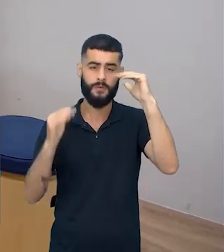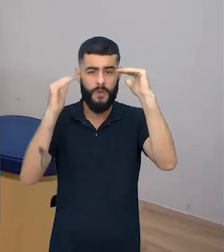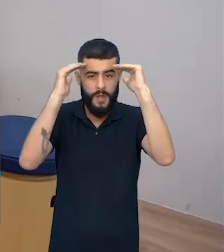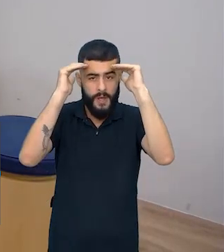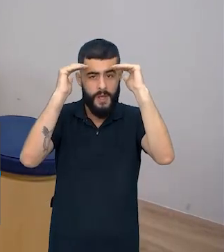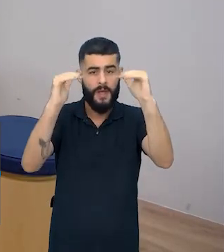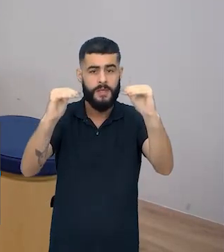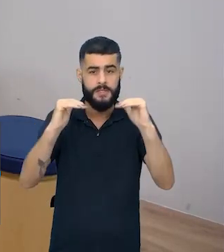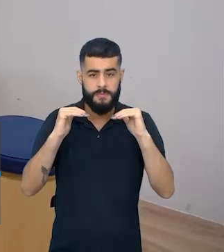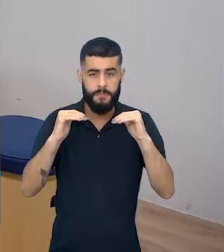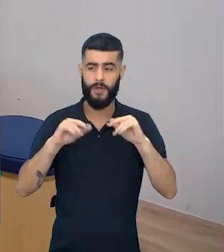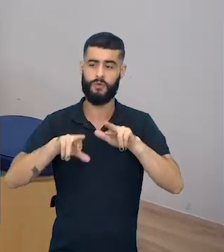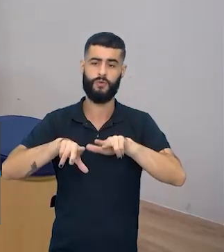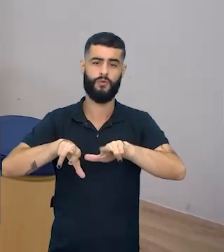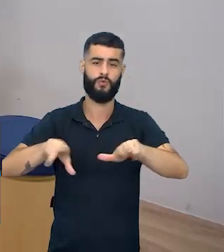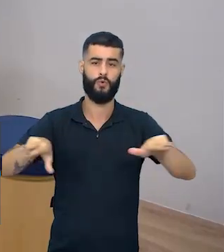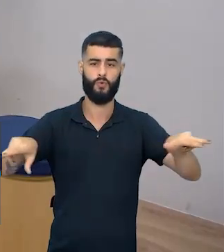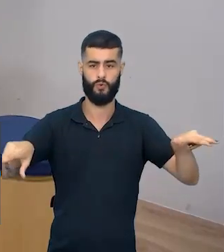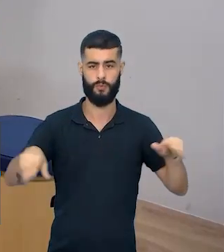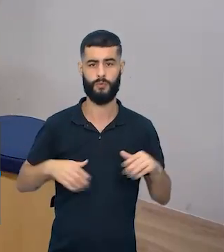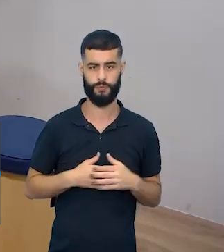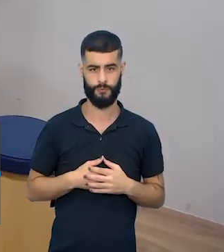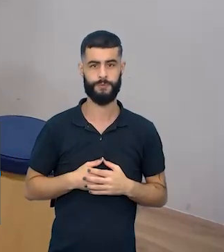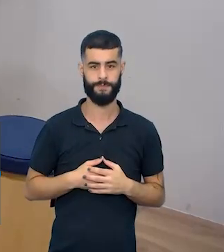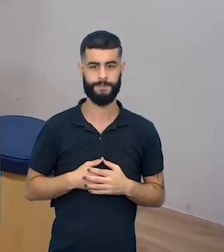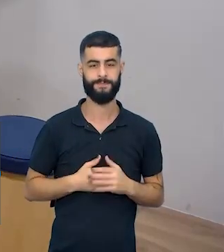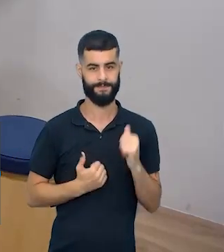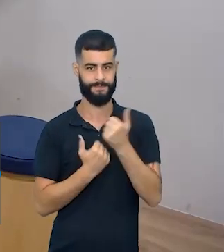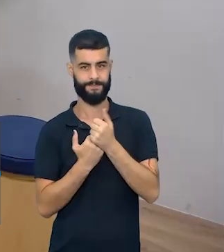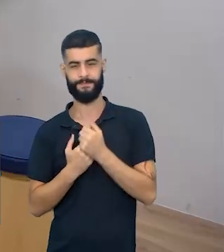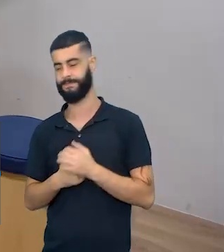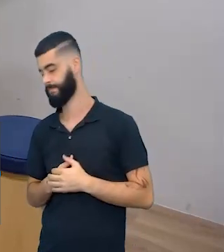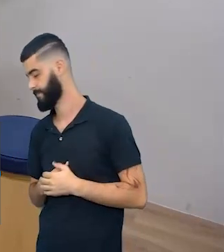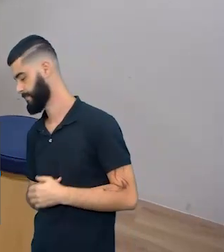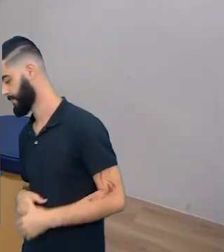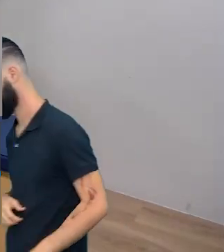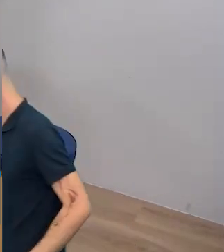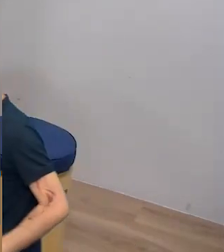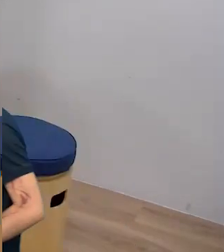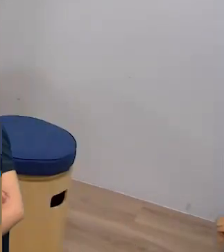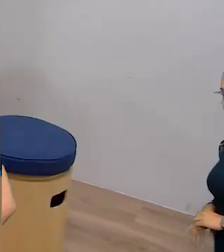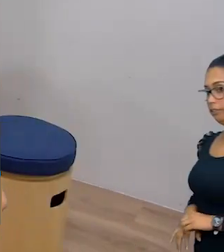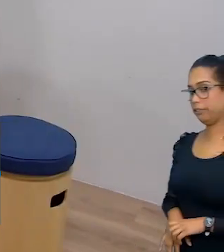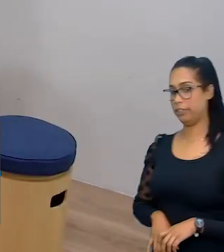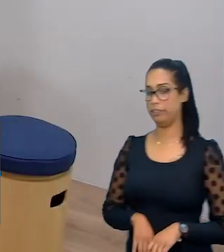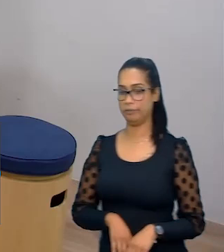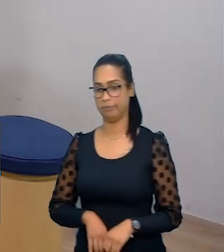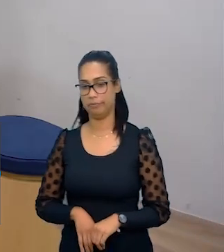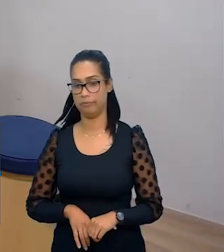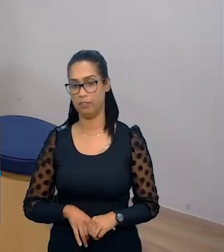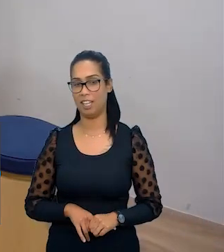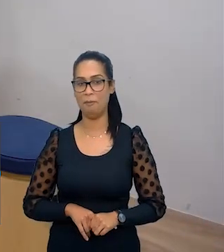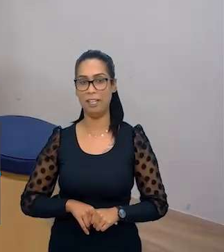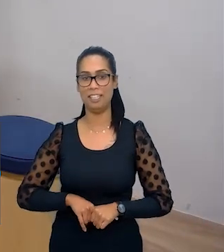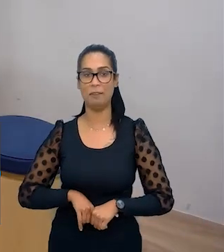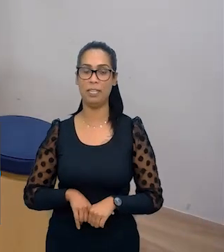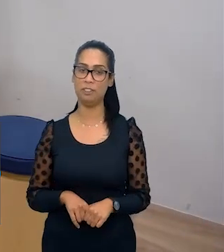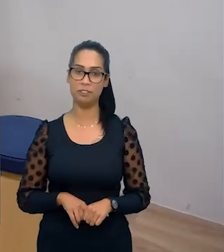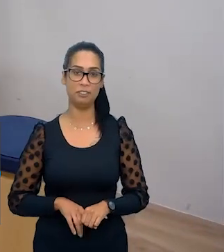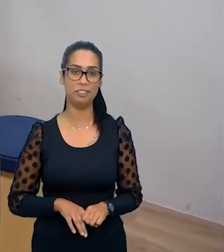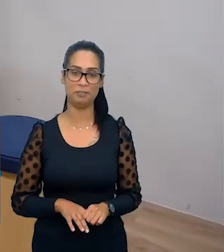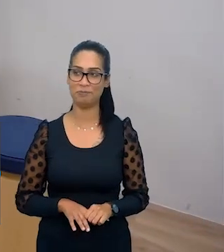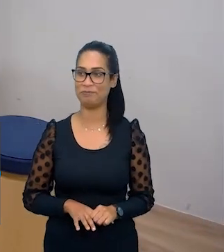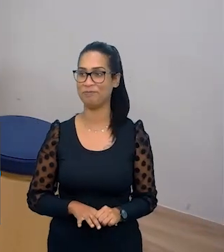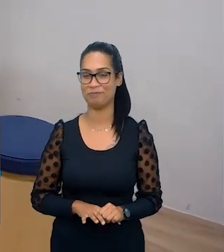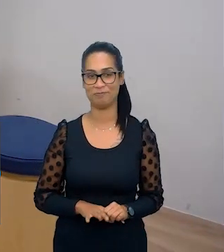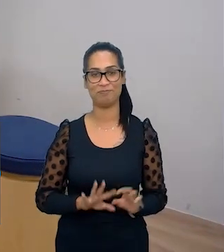vida. Isso. Muito bem. É muito mais amplo, né? Às vezes aparece, por exemplo, quando eu